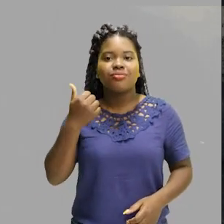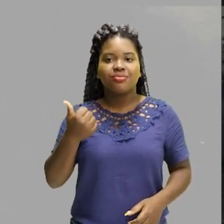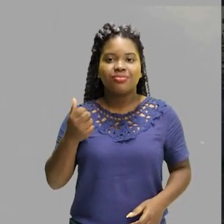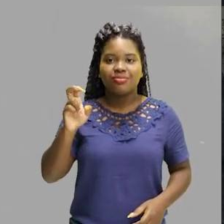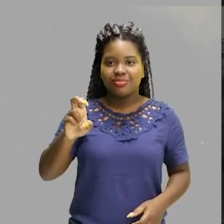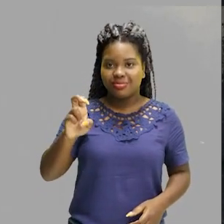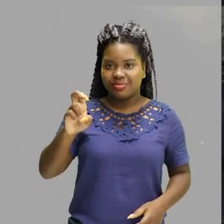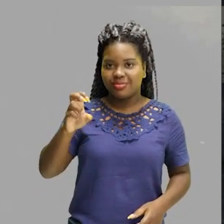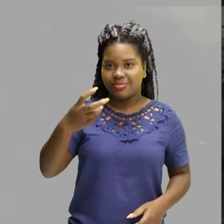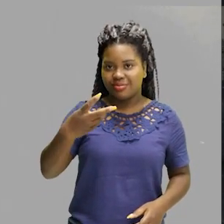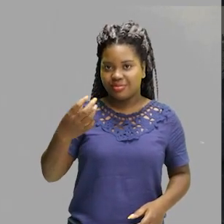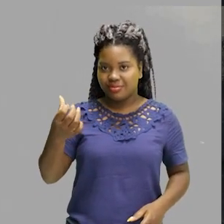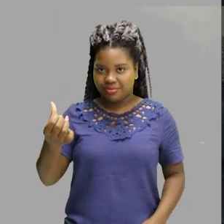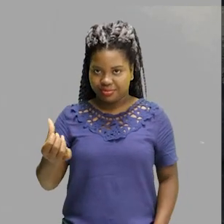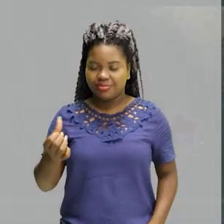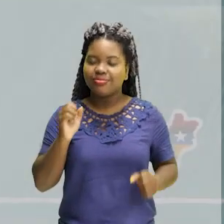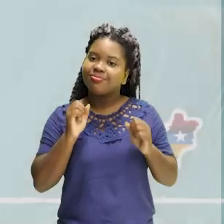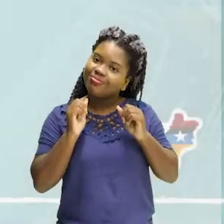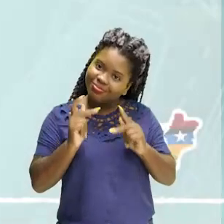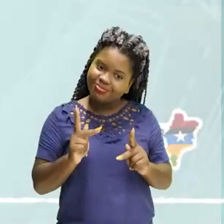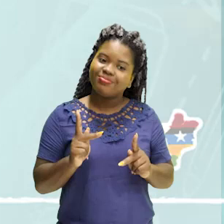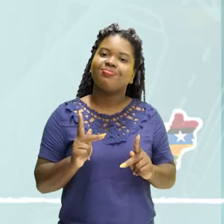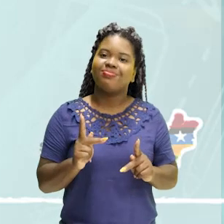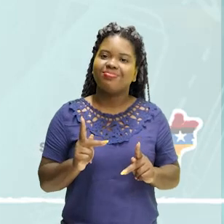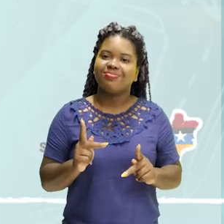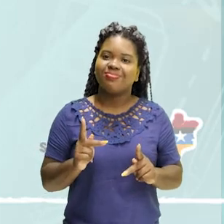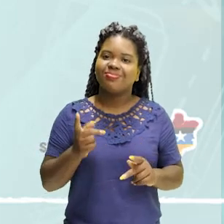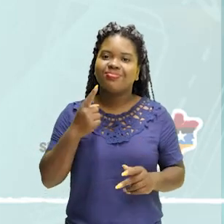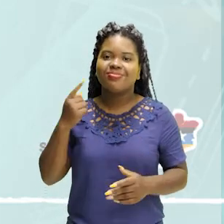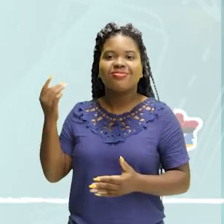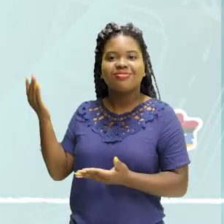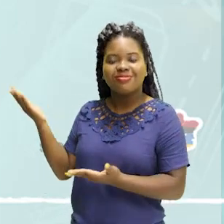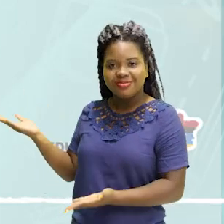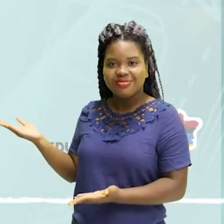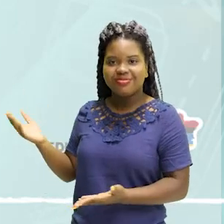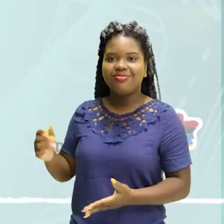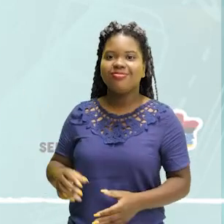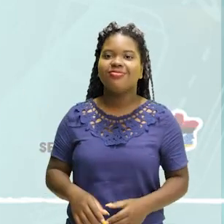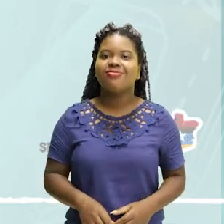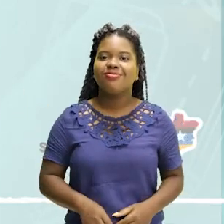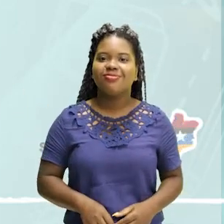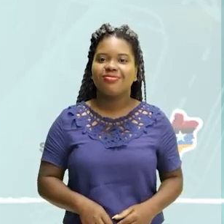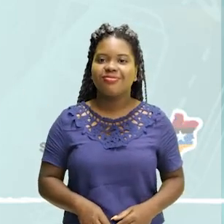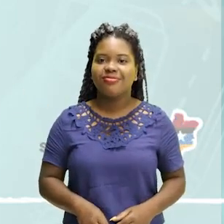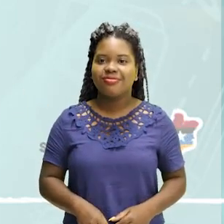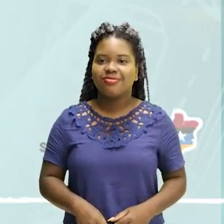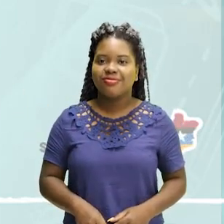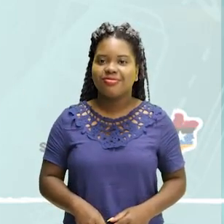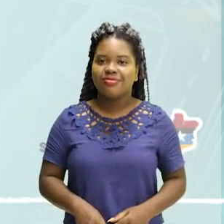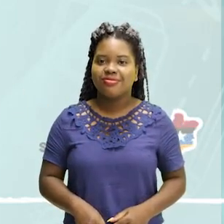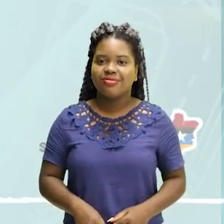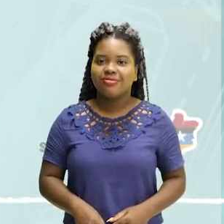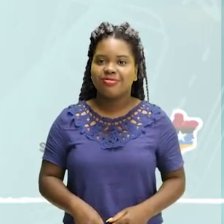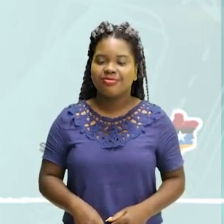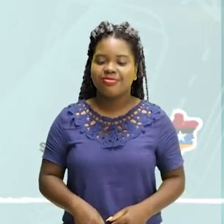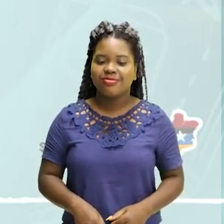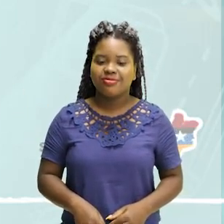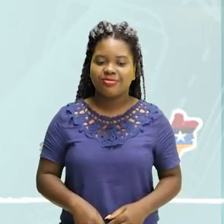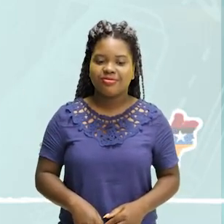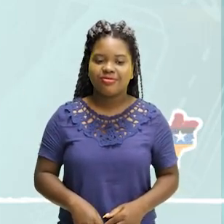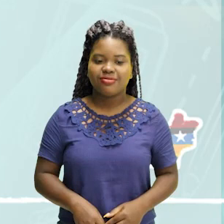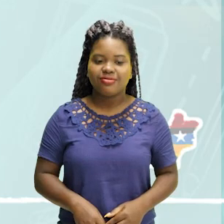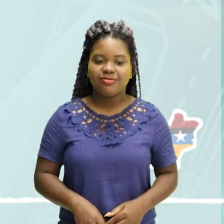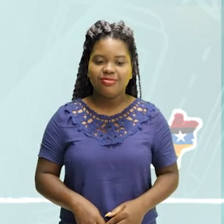1536, tá? O teatro vicentino teve início em 1502, quando